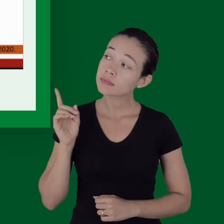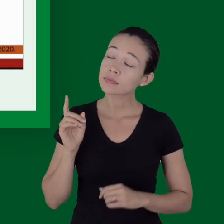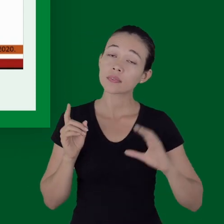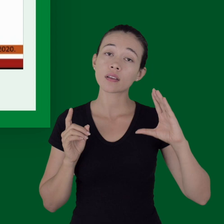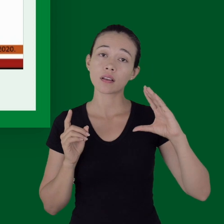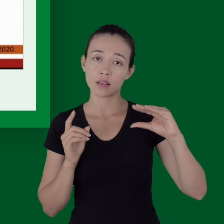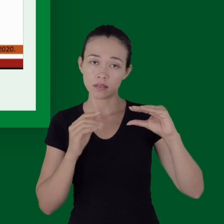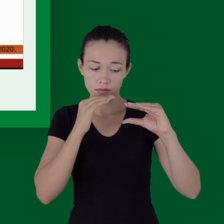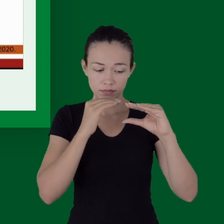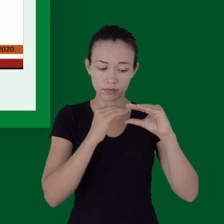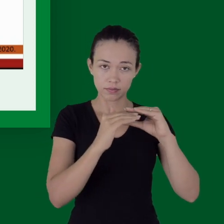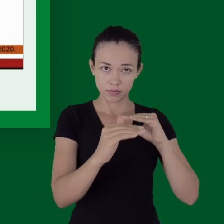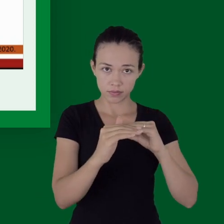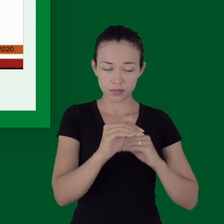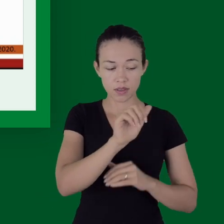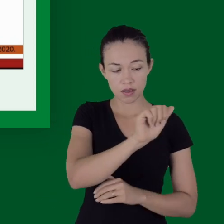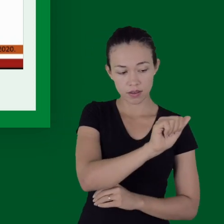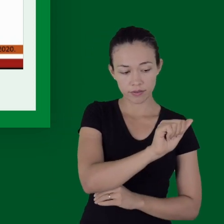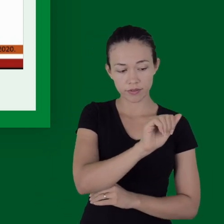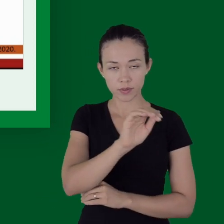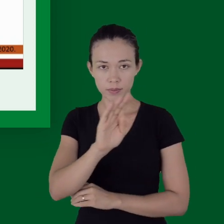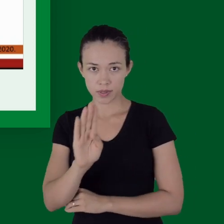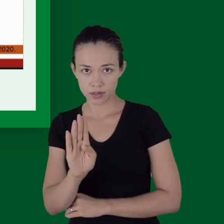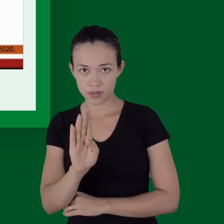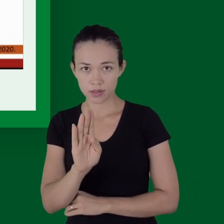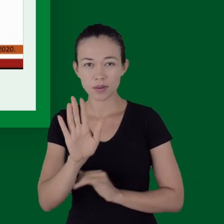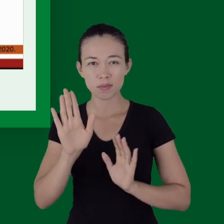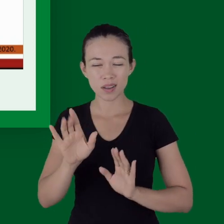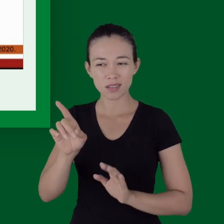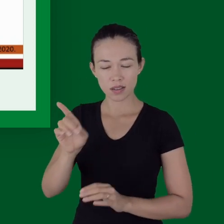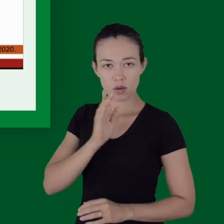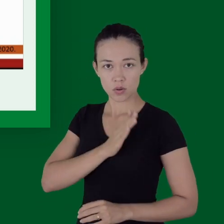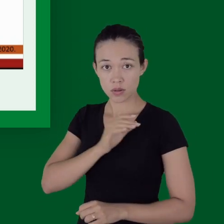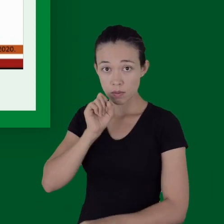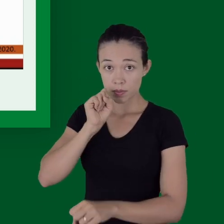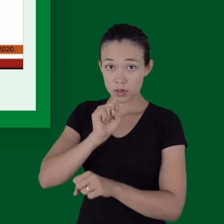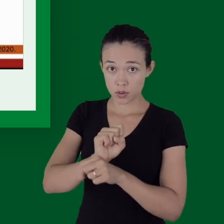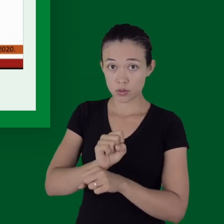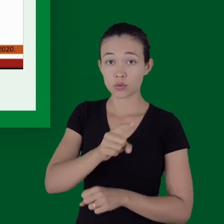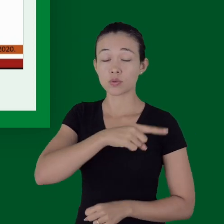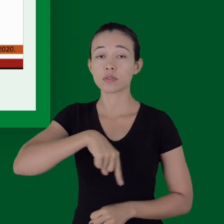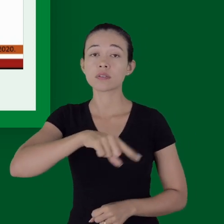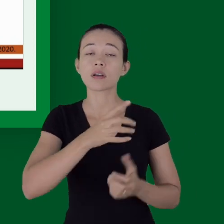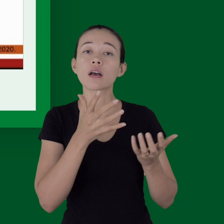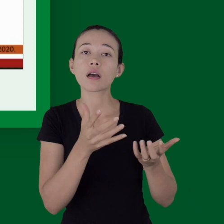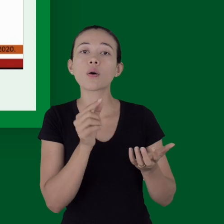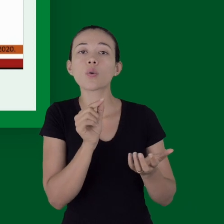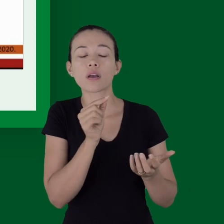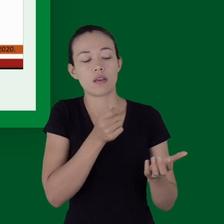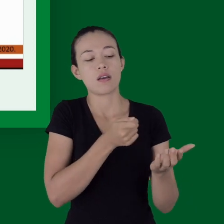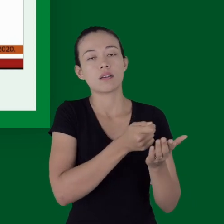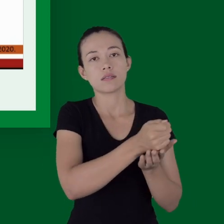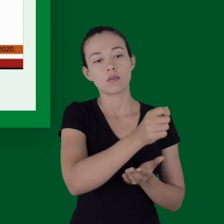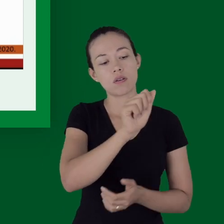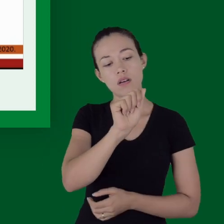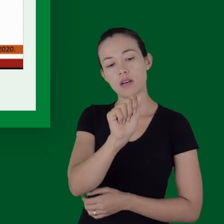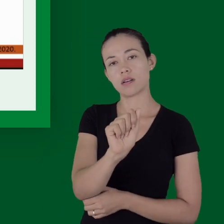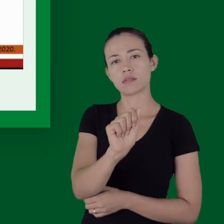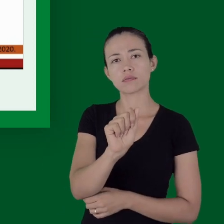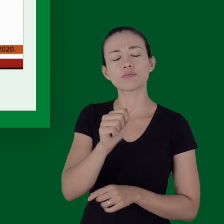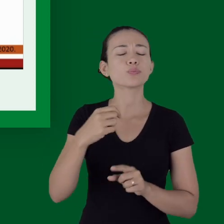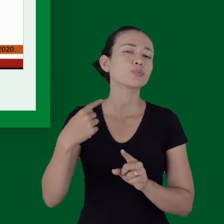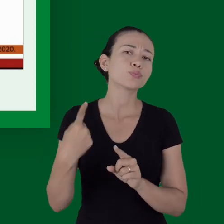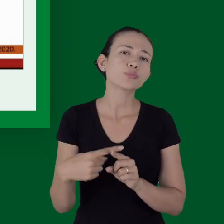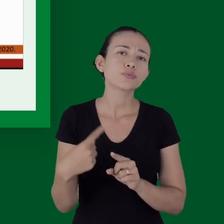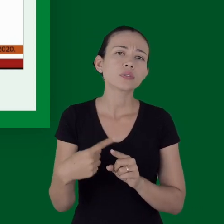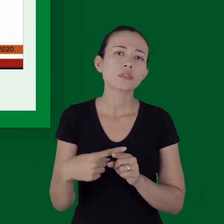um agonista alfa e beta, e a ação que a gente deseja na parada cardiorrespiratória é a ação alfa,